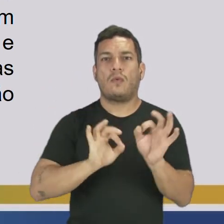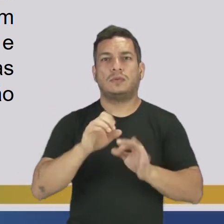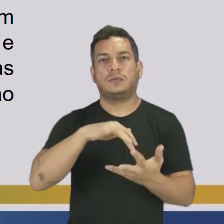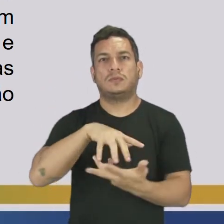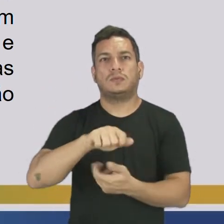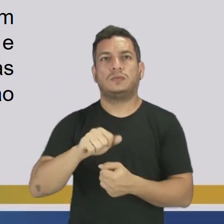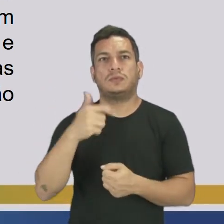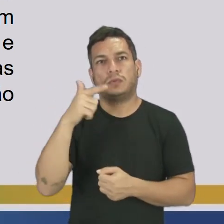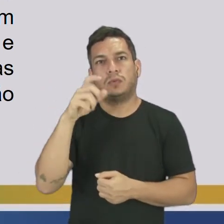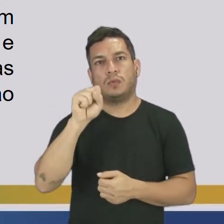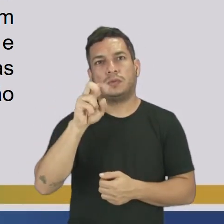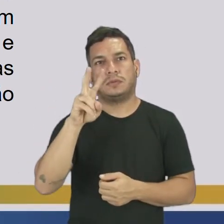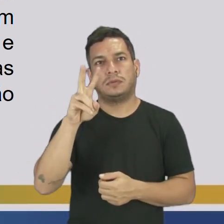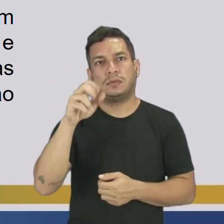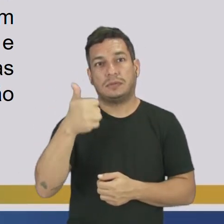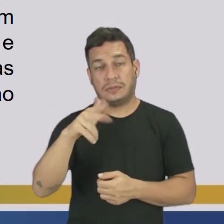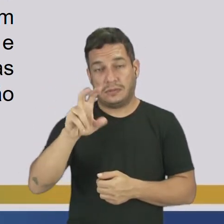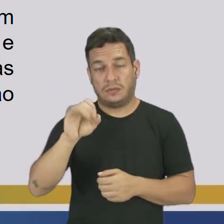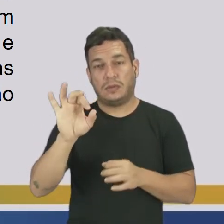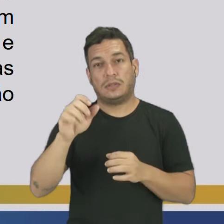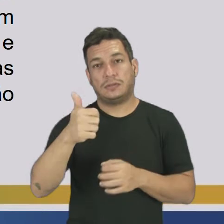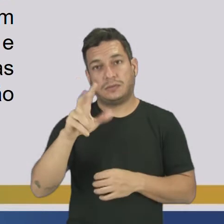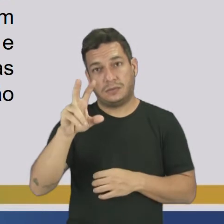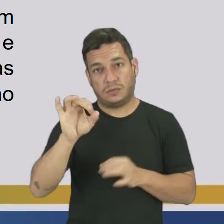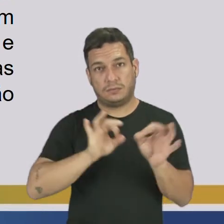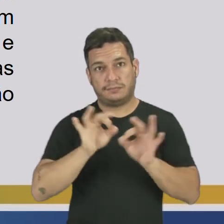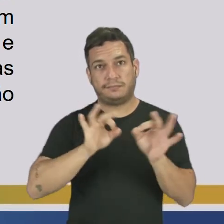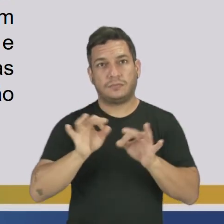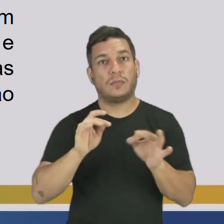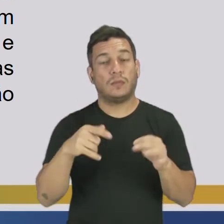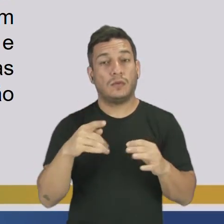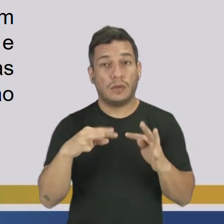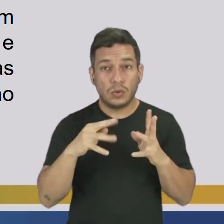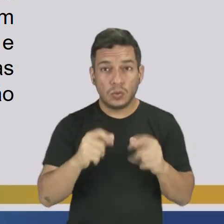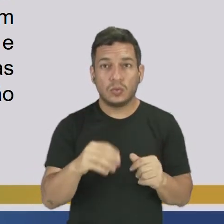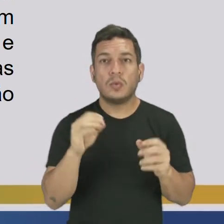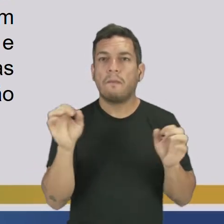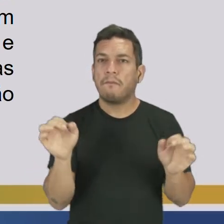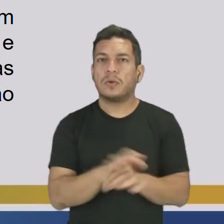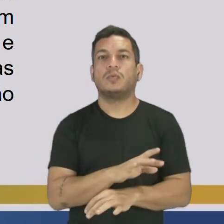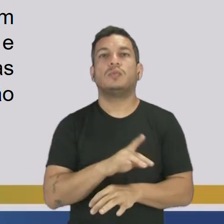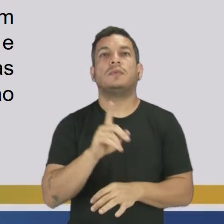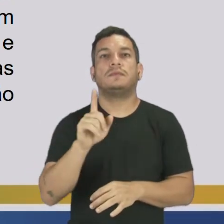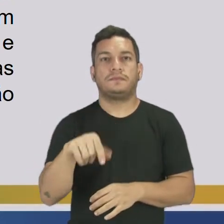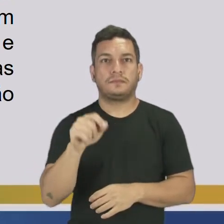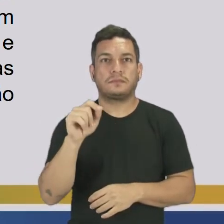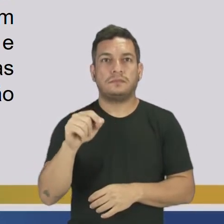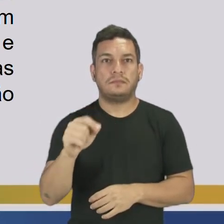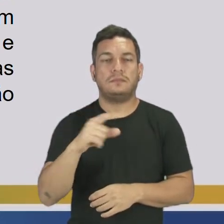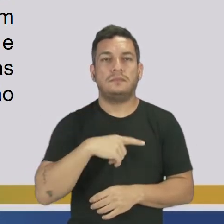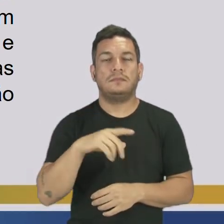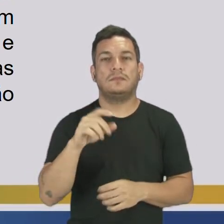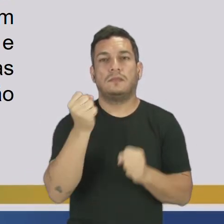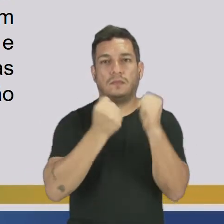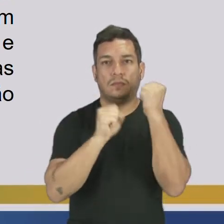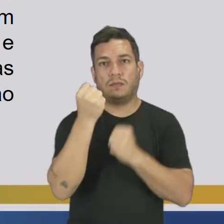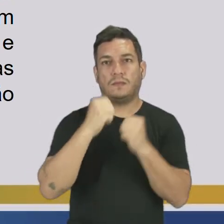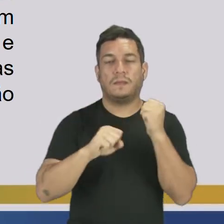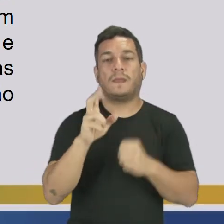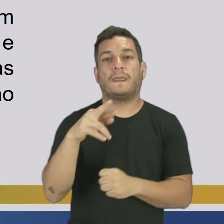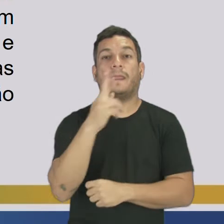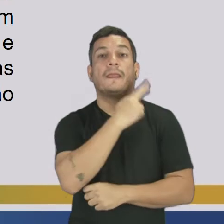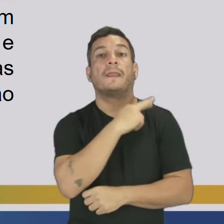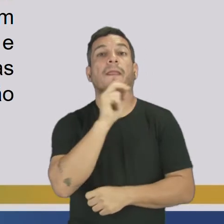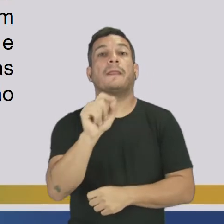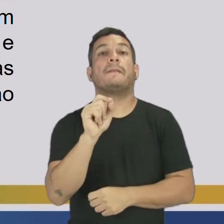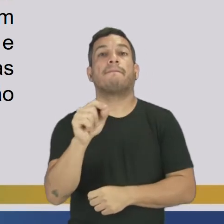outros 150 estão sendo planejados. Quando tiver tudo implementado, tudo pronto, essas usinas nucleares vão ser